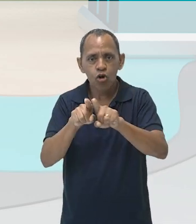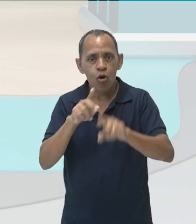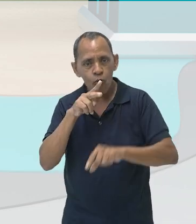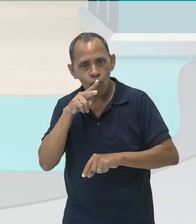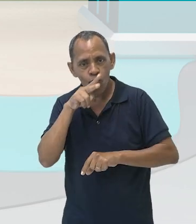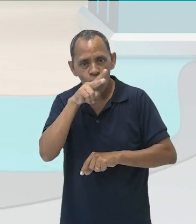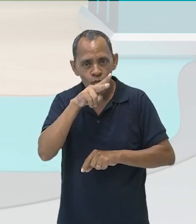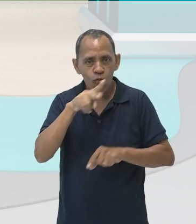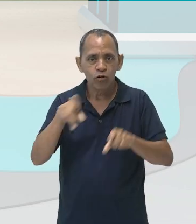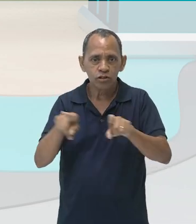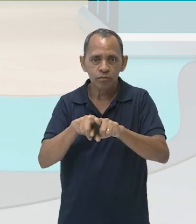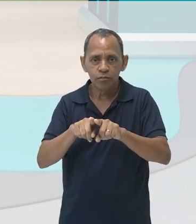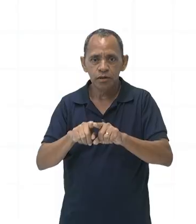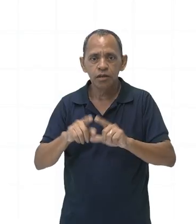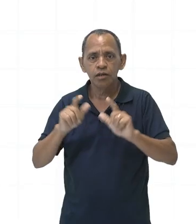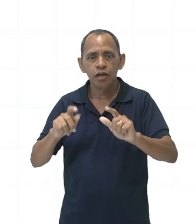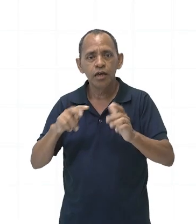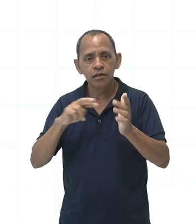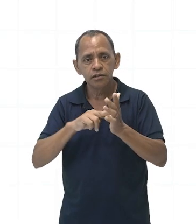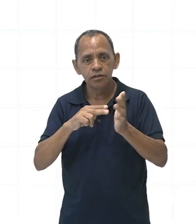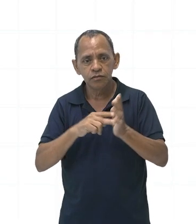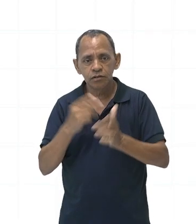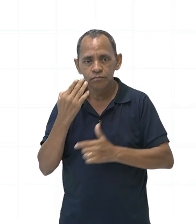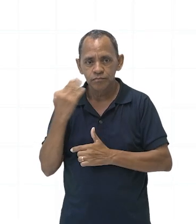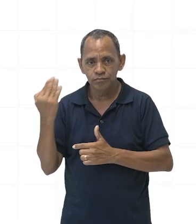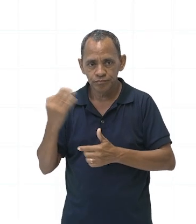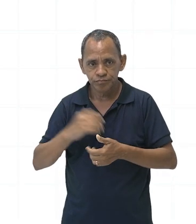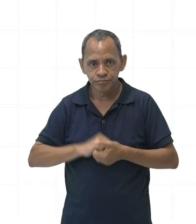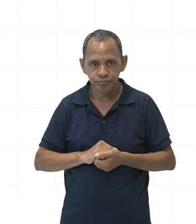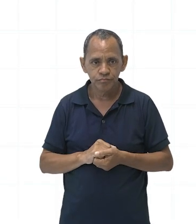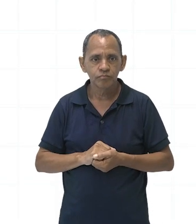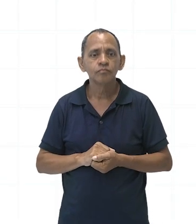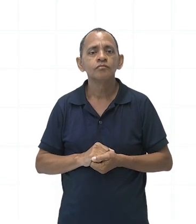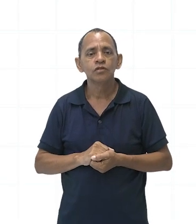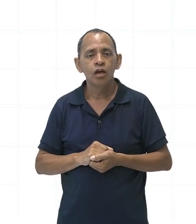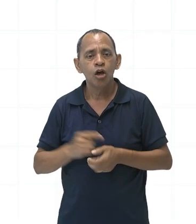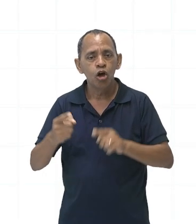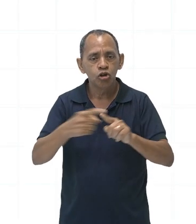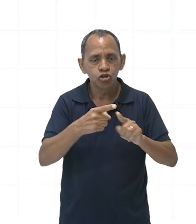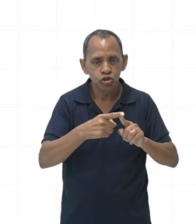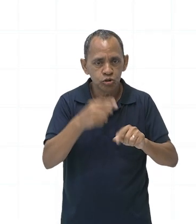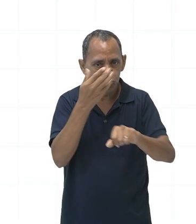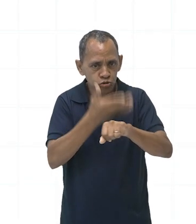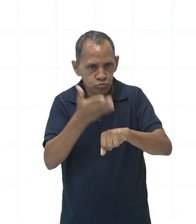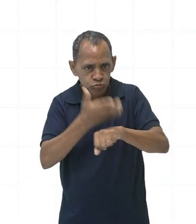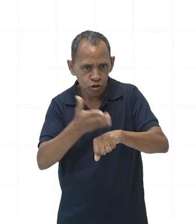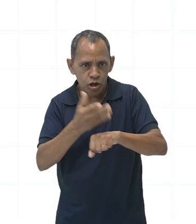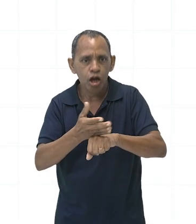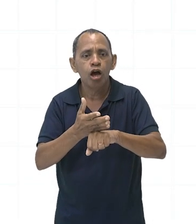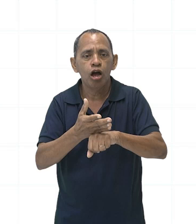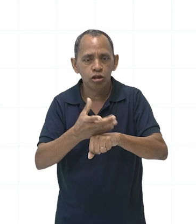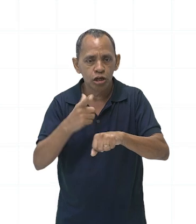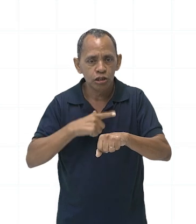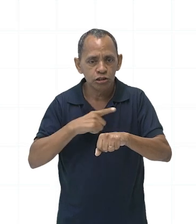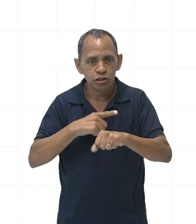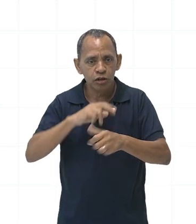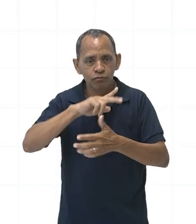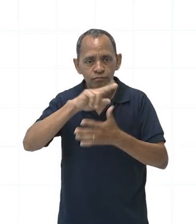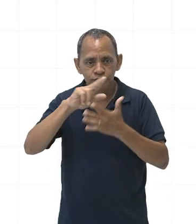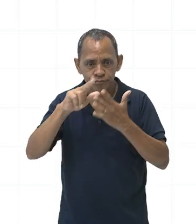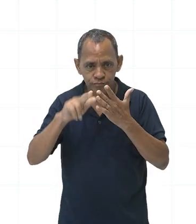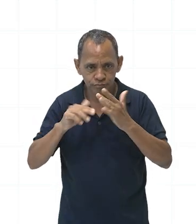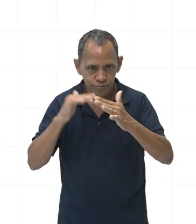é ginástica localizada. A ginástica localizada é uma forma de exercício que consiste em uma variedade